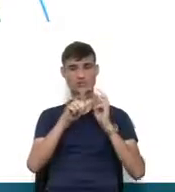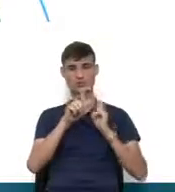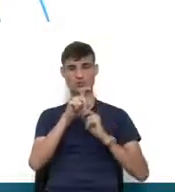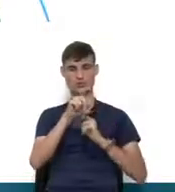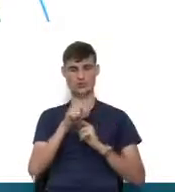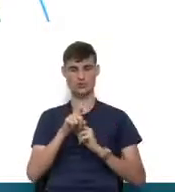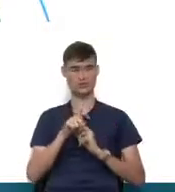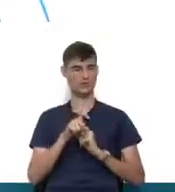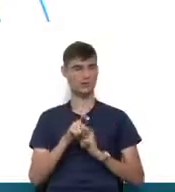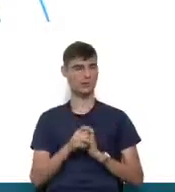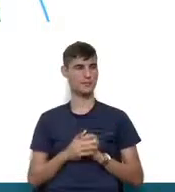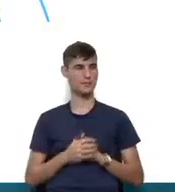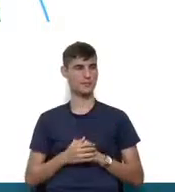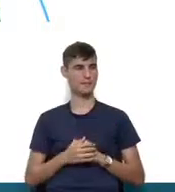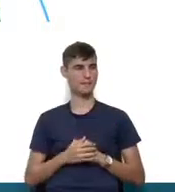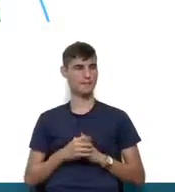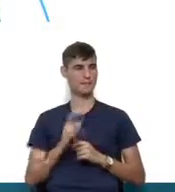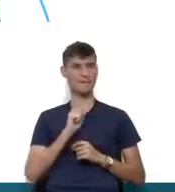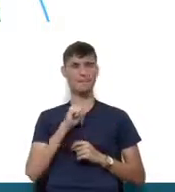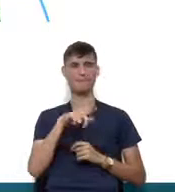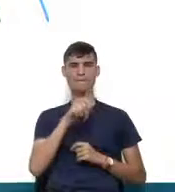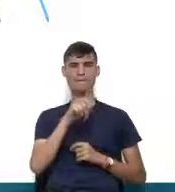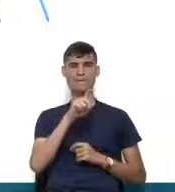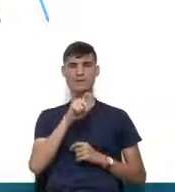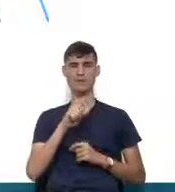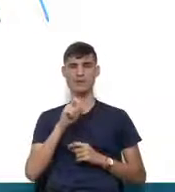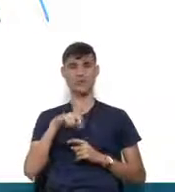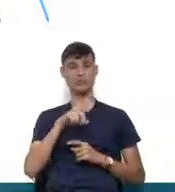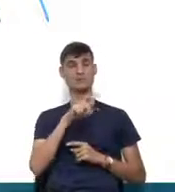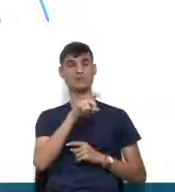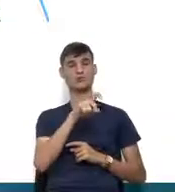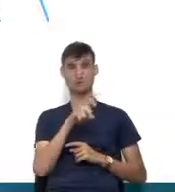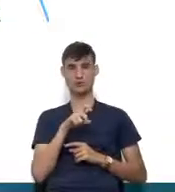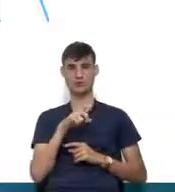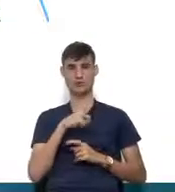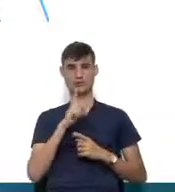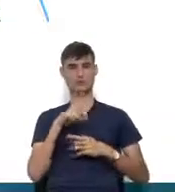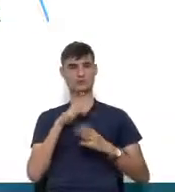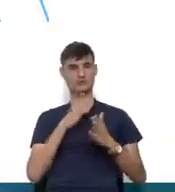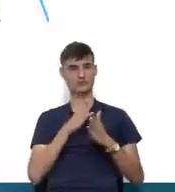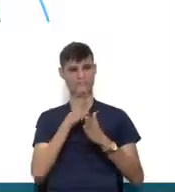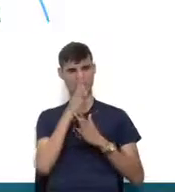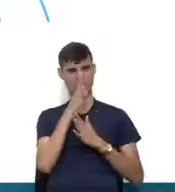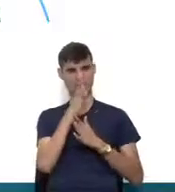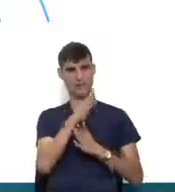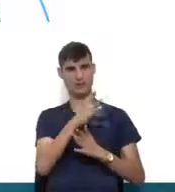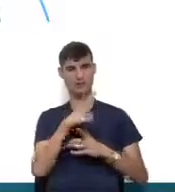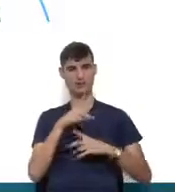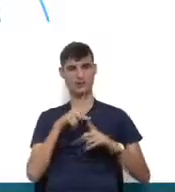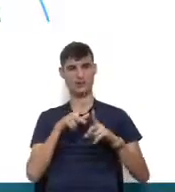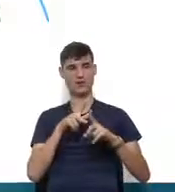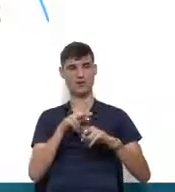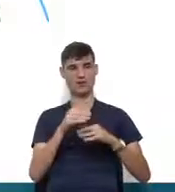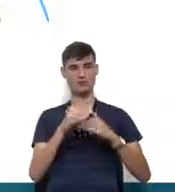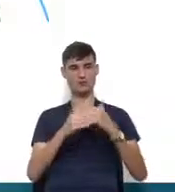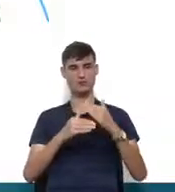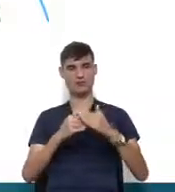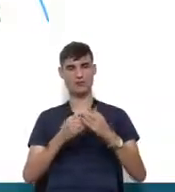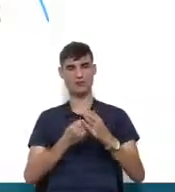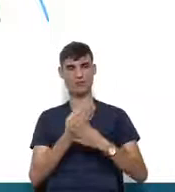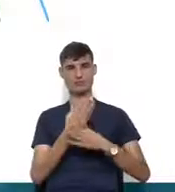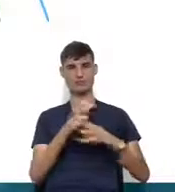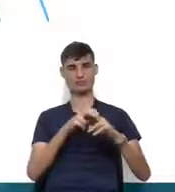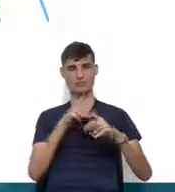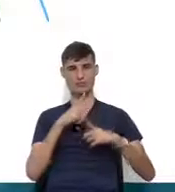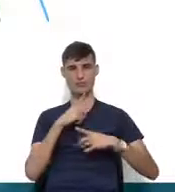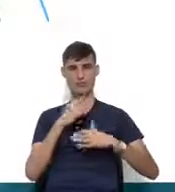x, tá? Então, quem é a minha g de x? Que é o x, que é essa reta que nós temos que ela vai cortar a origem. E aí eu